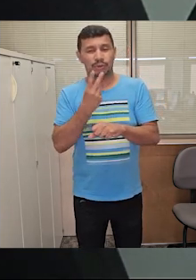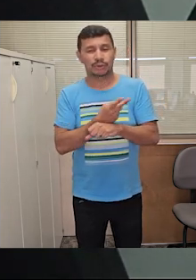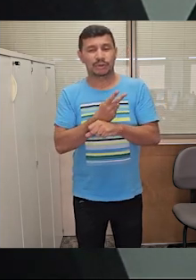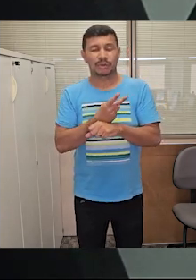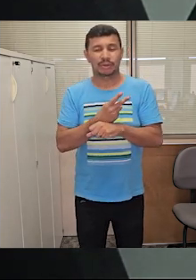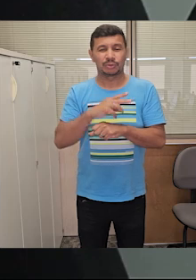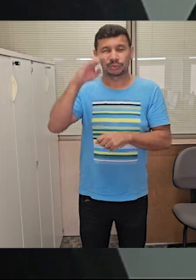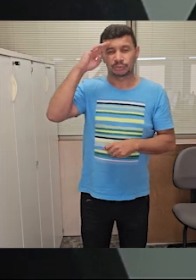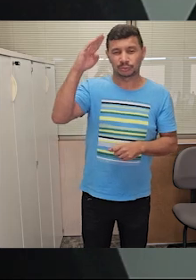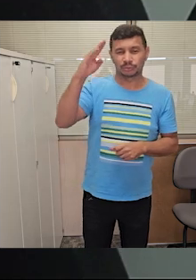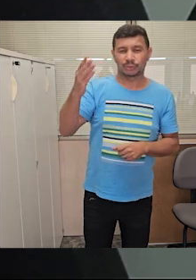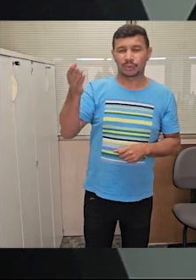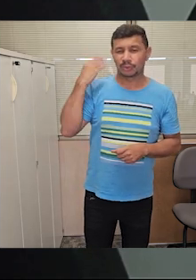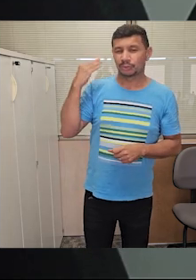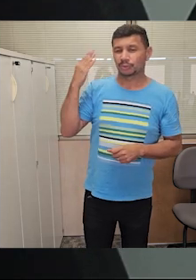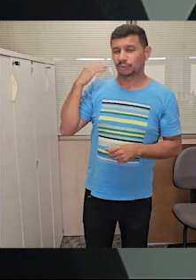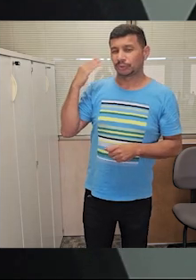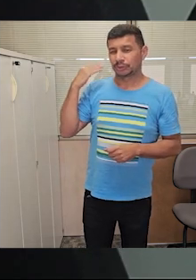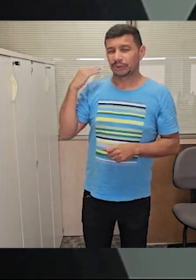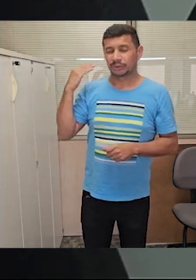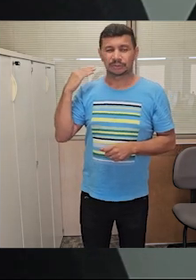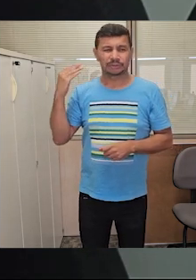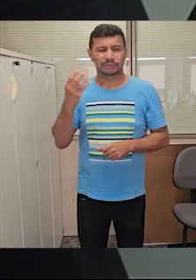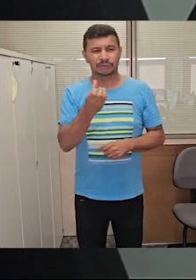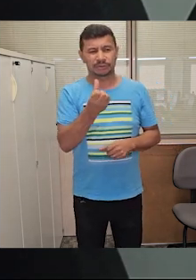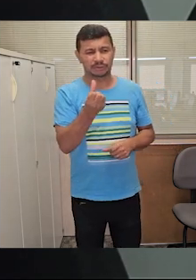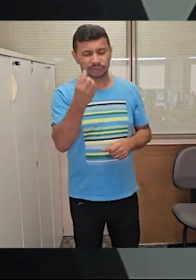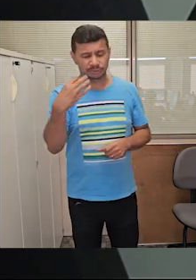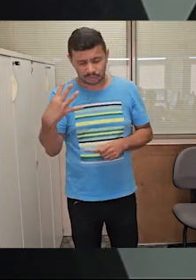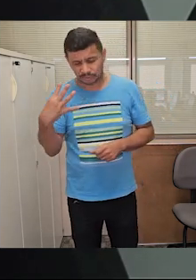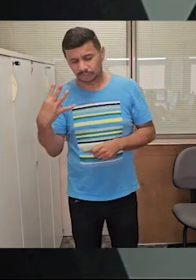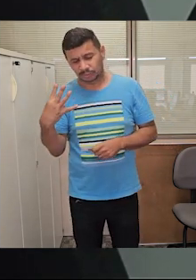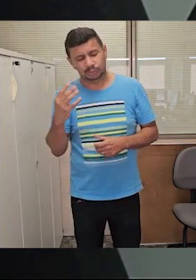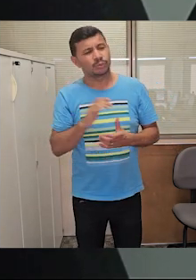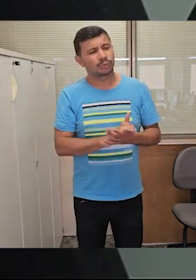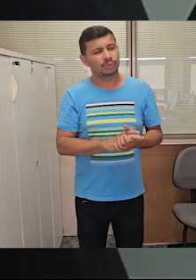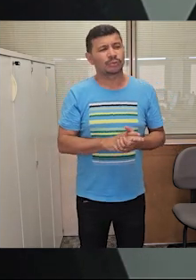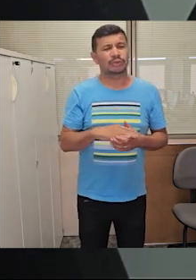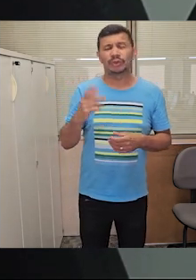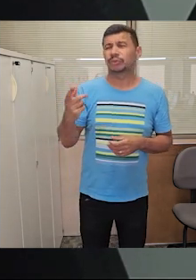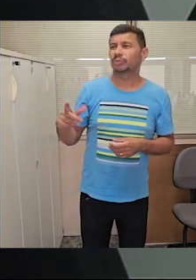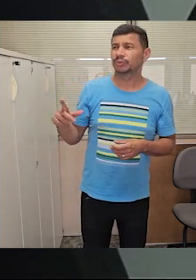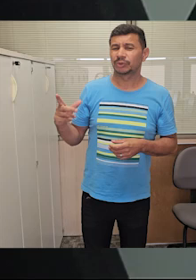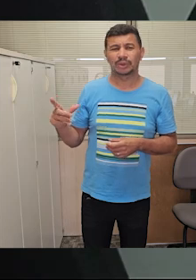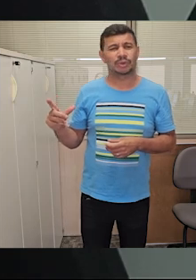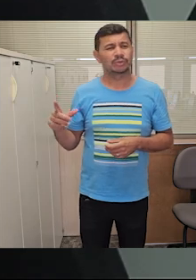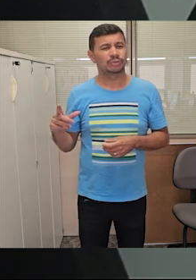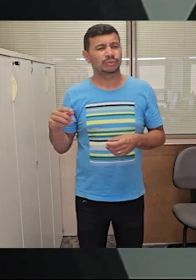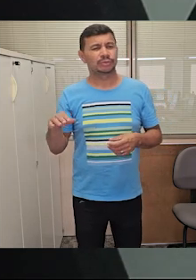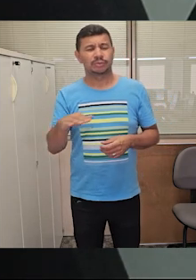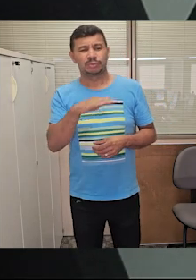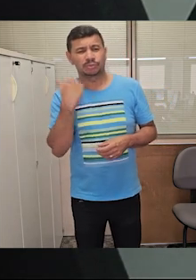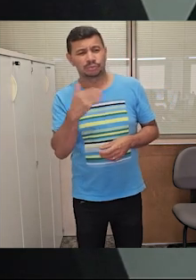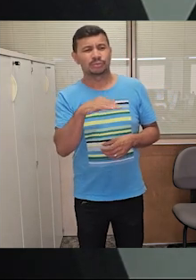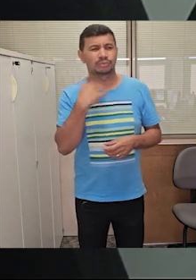do governo militar, da ditadura militar de 64, foi não ter matado pelo menos 30